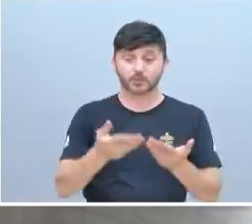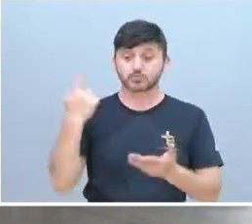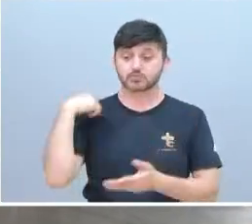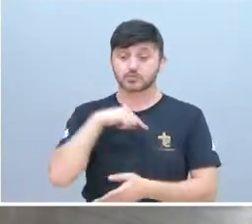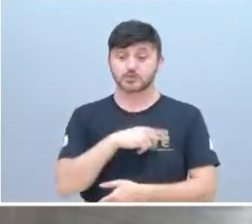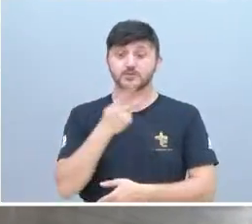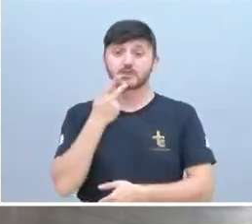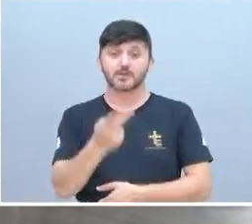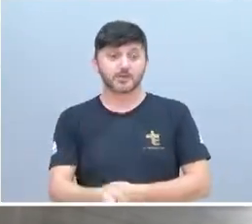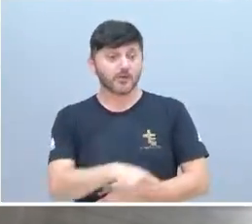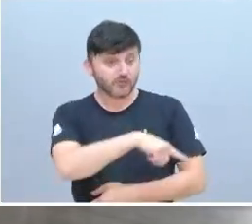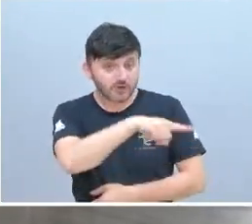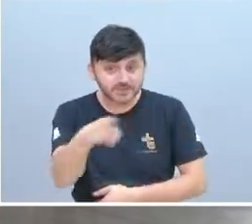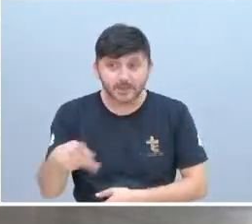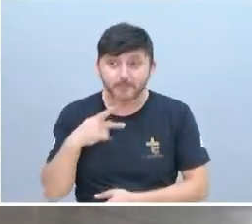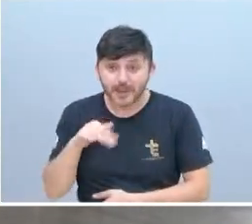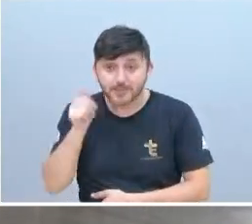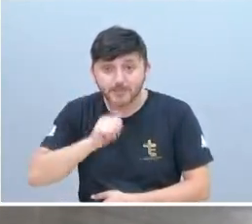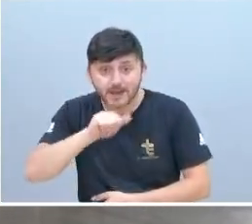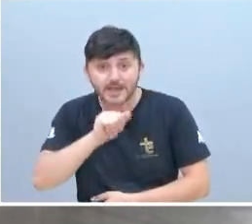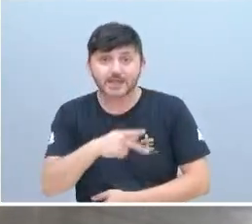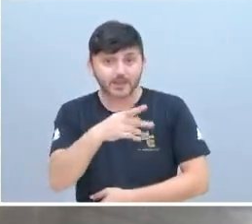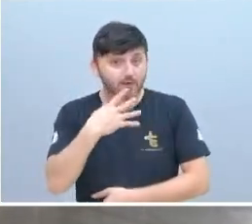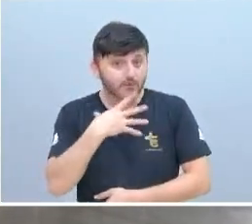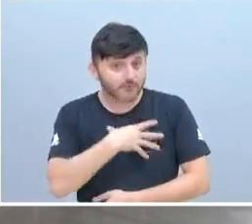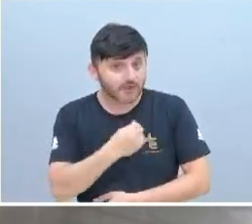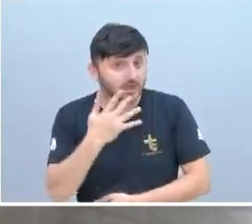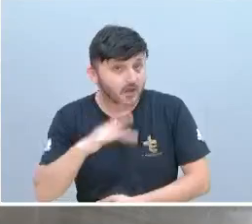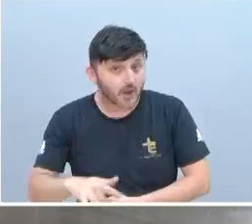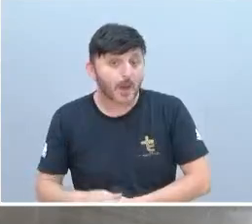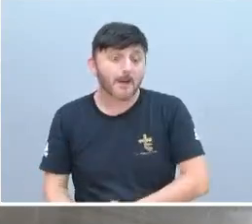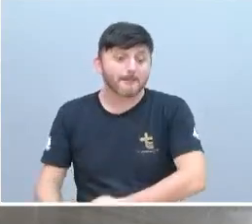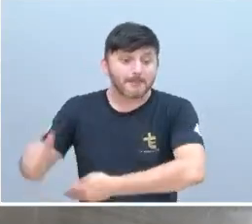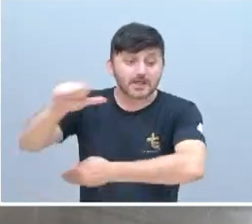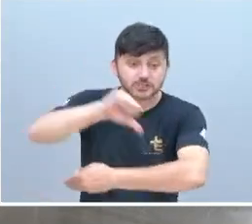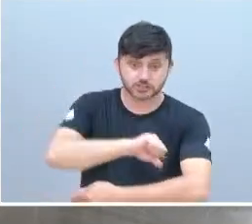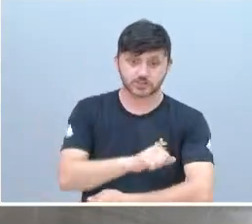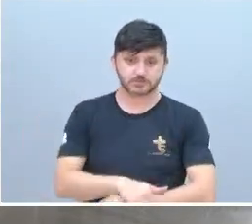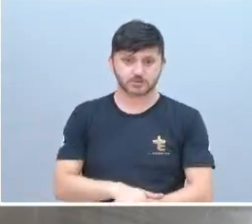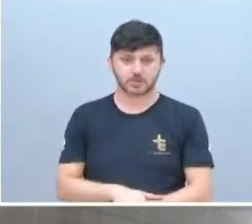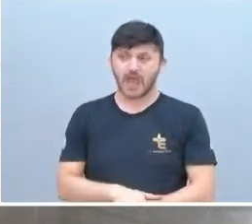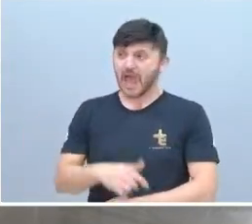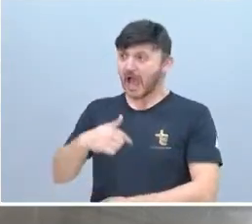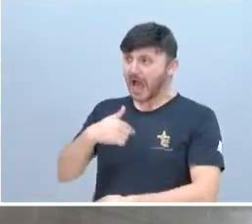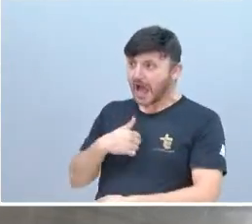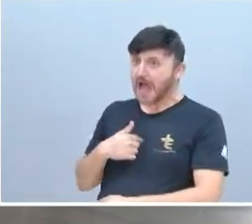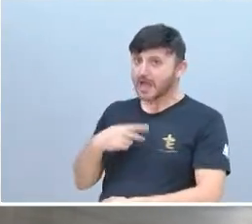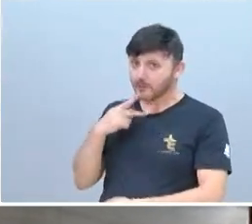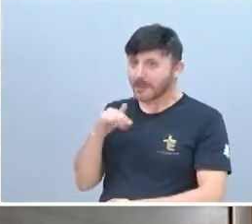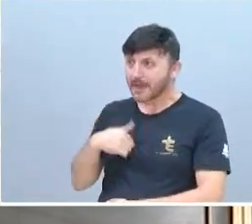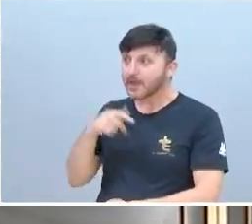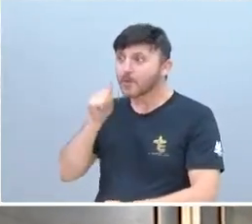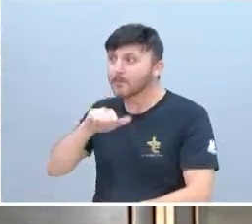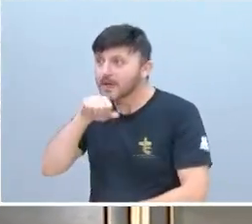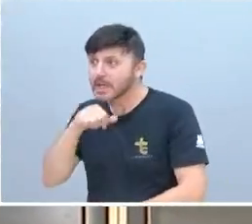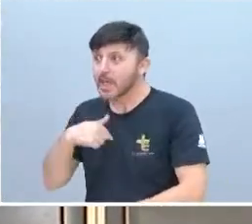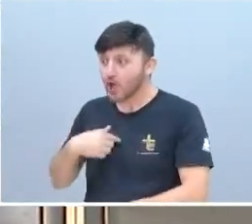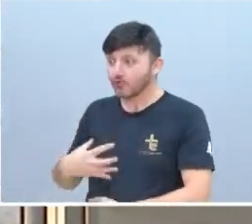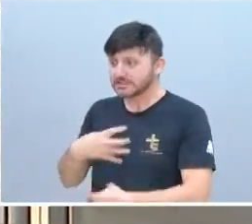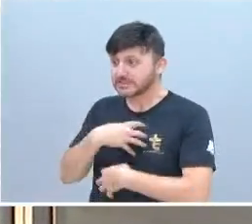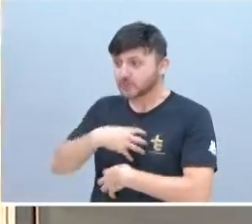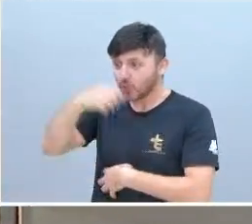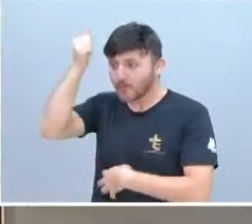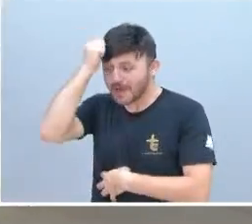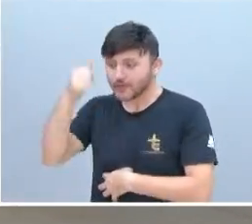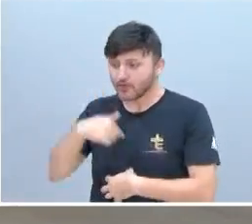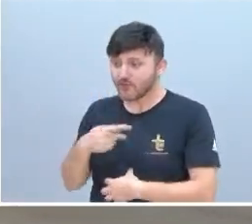fala batize, não é para os pais fazerem isso, não, eu vou fazer porque eu me sinto culpado, eu vou fazer porque